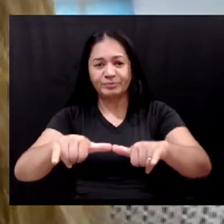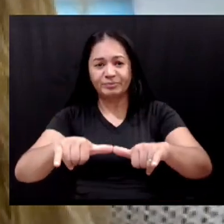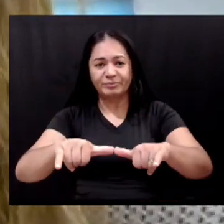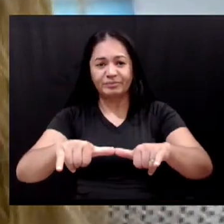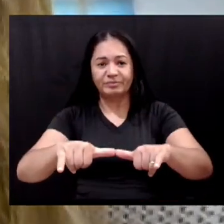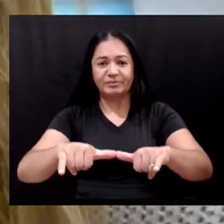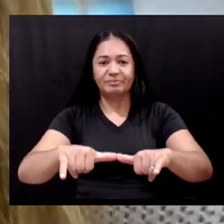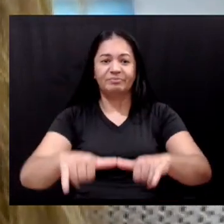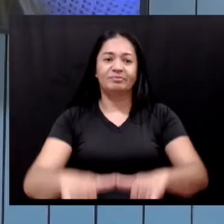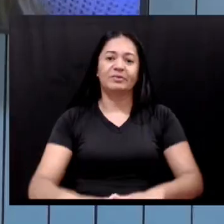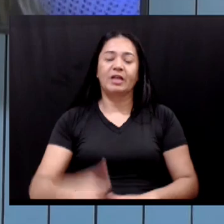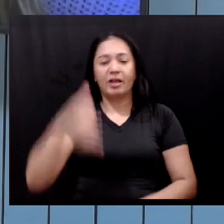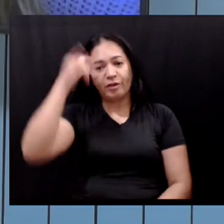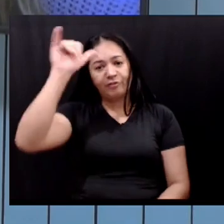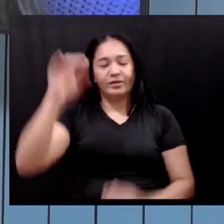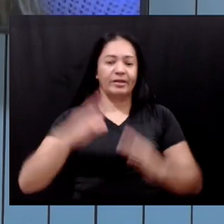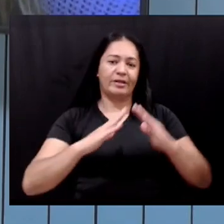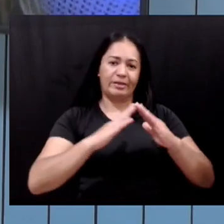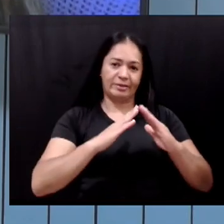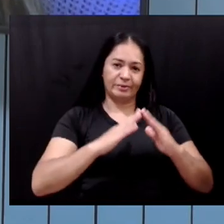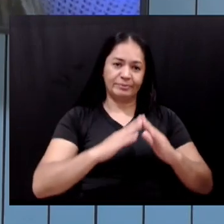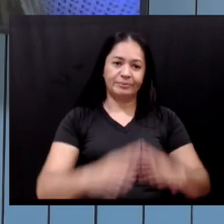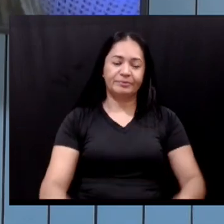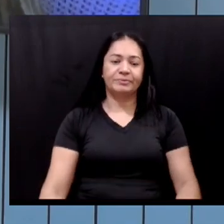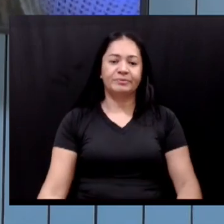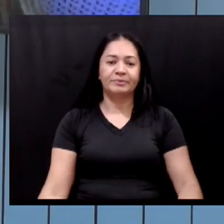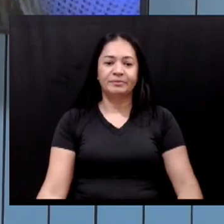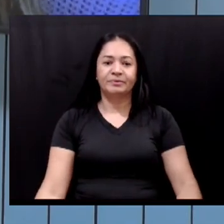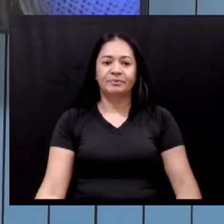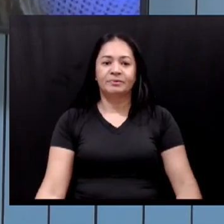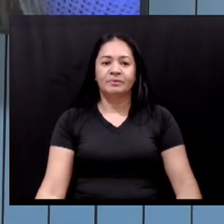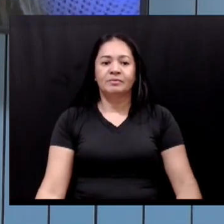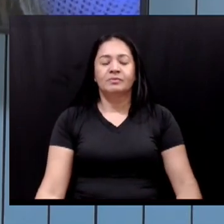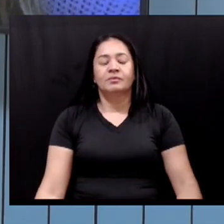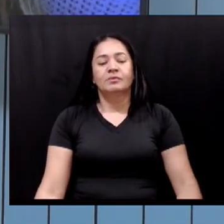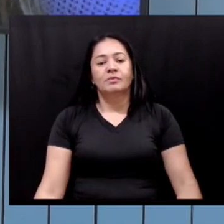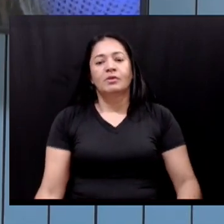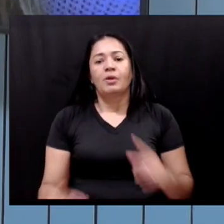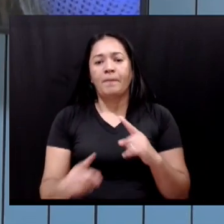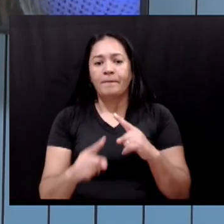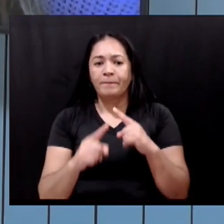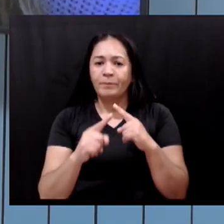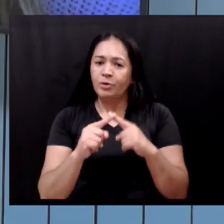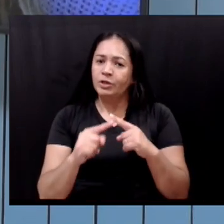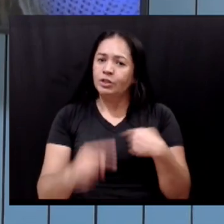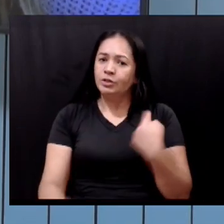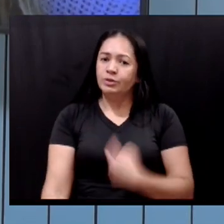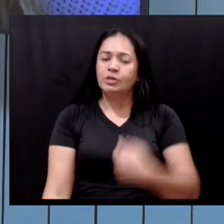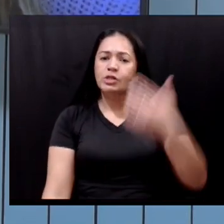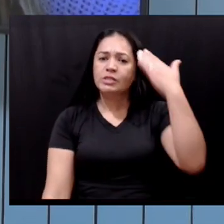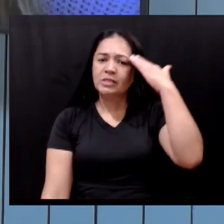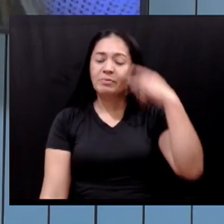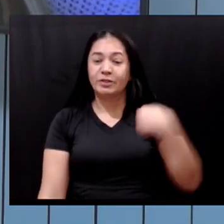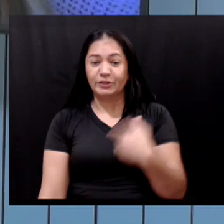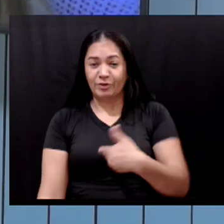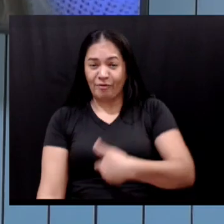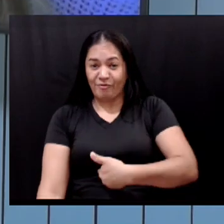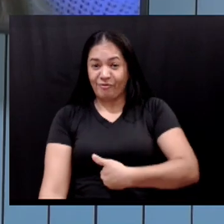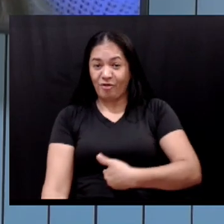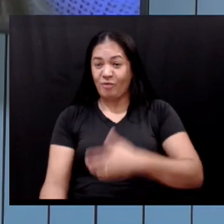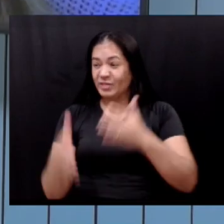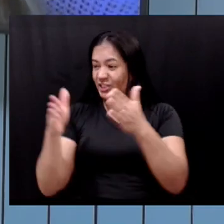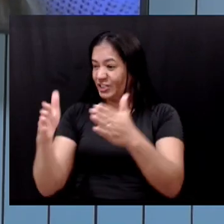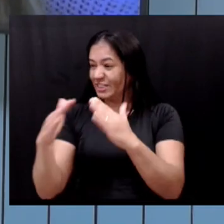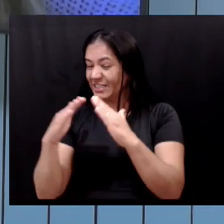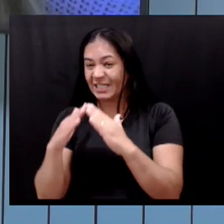essa é a dica. Até porque, né, Cíntia, a gente sabe que quando a gente está com fome, chega em casa, não tem nada pronto ou preparado, a